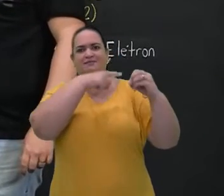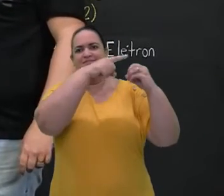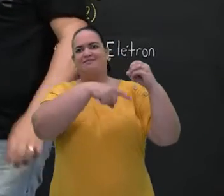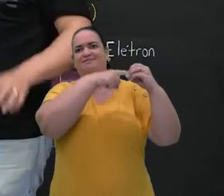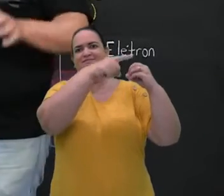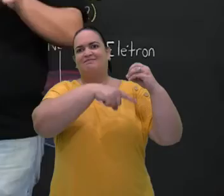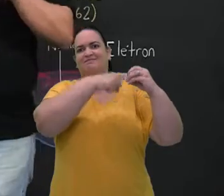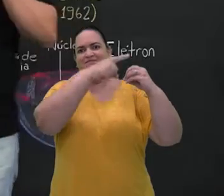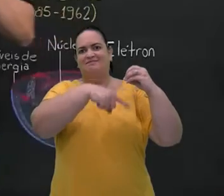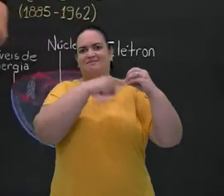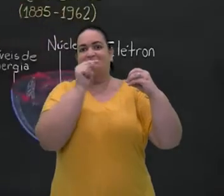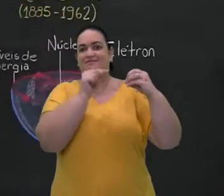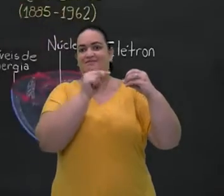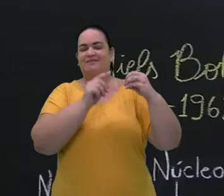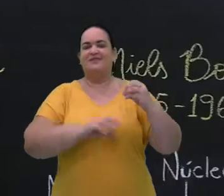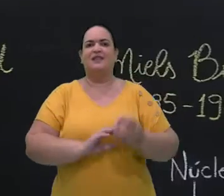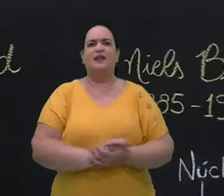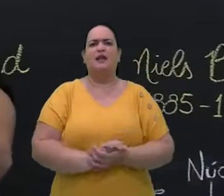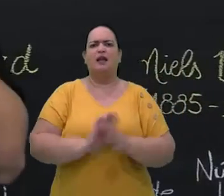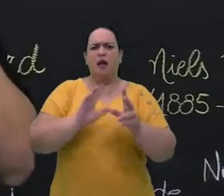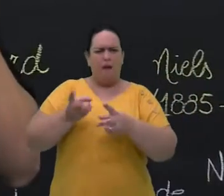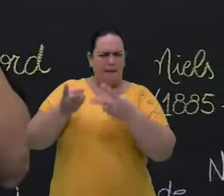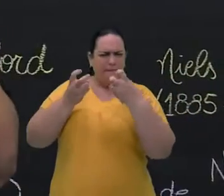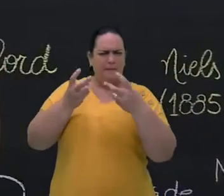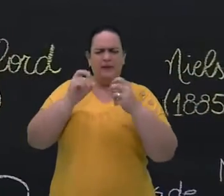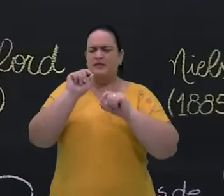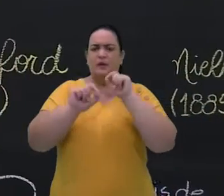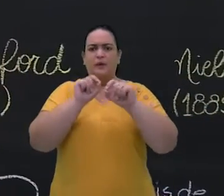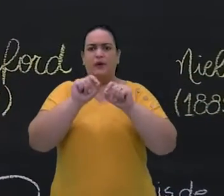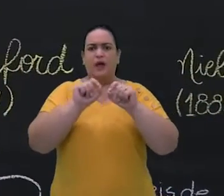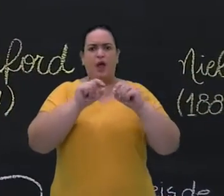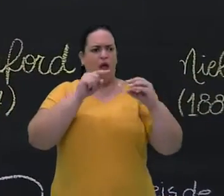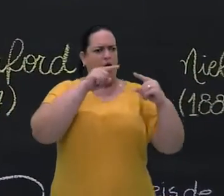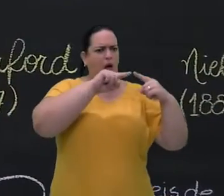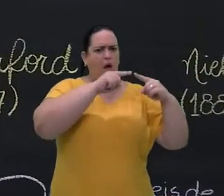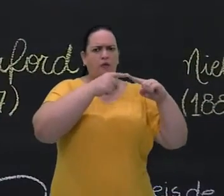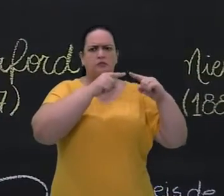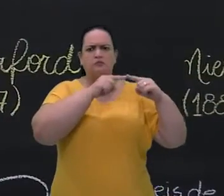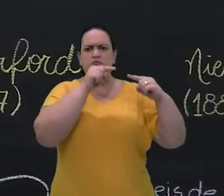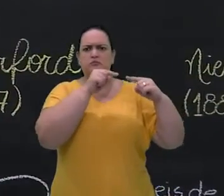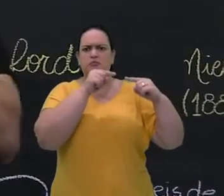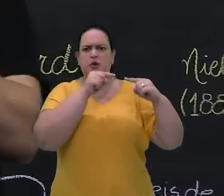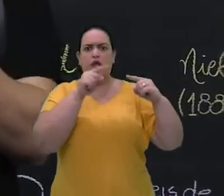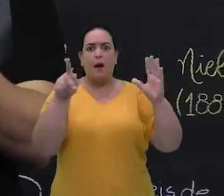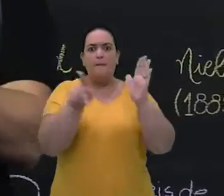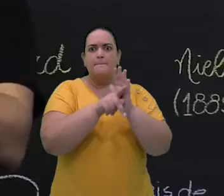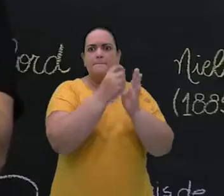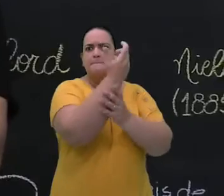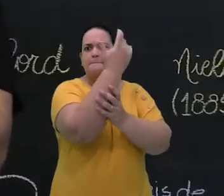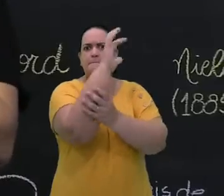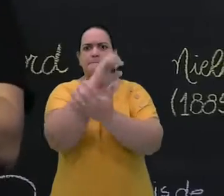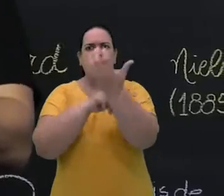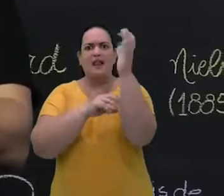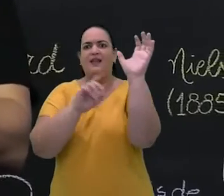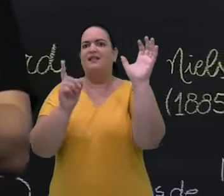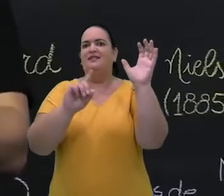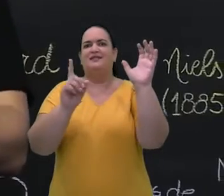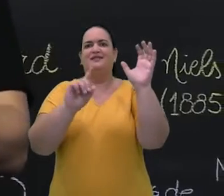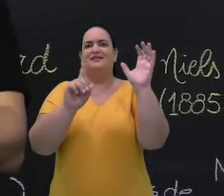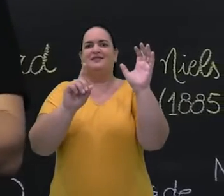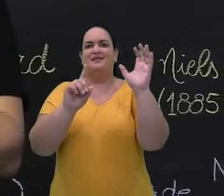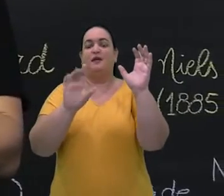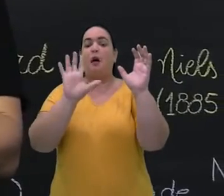átomo. Então percebam o seguinte, que os modelos, eles não existem na natureza. O que existe na natureza é o